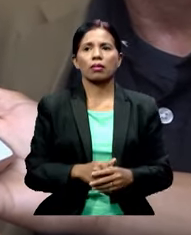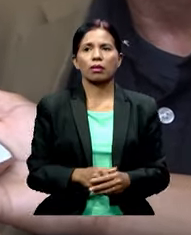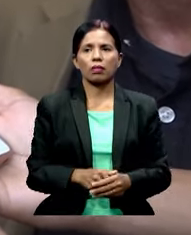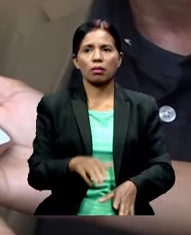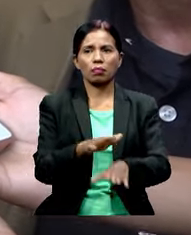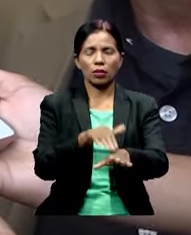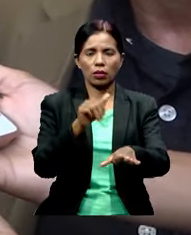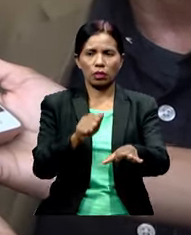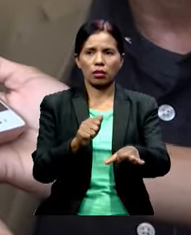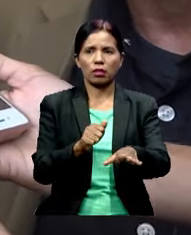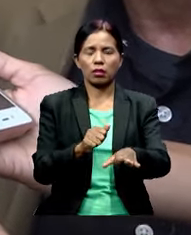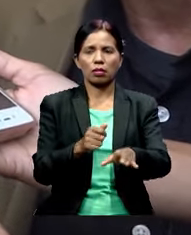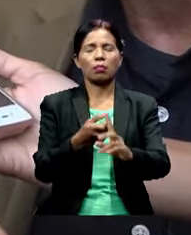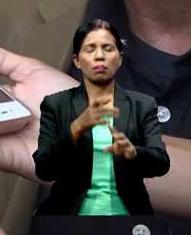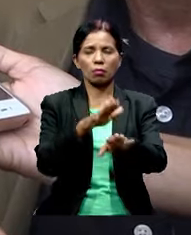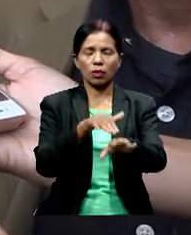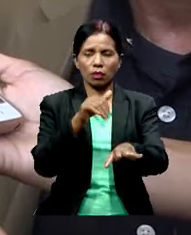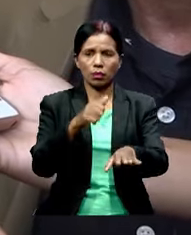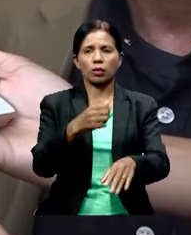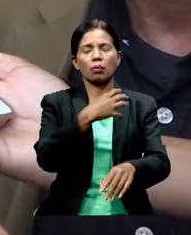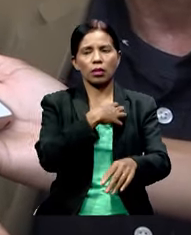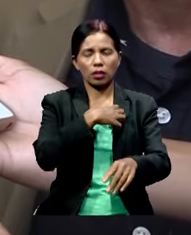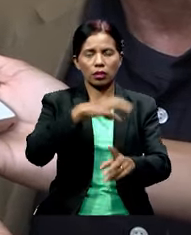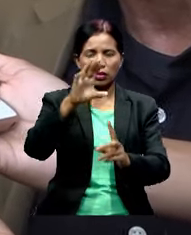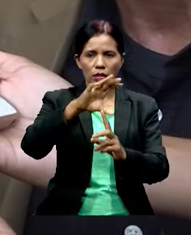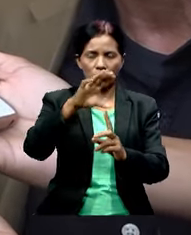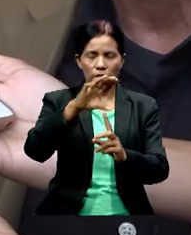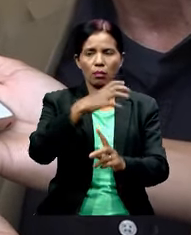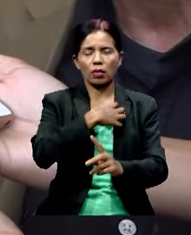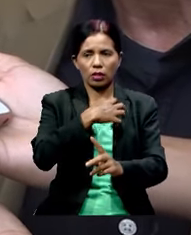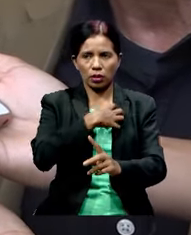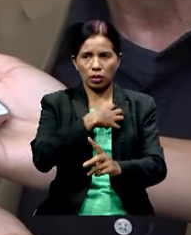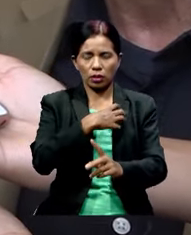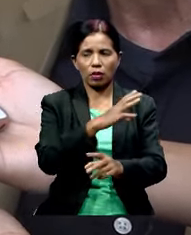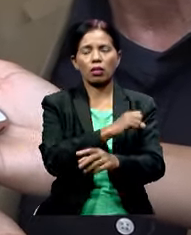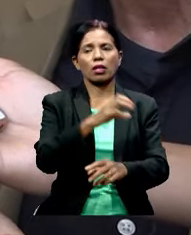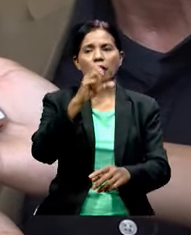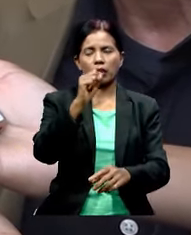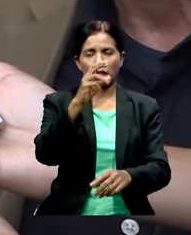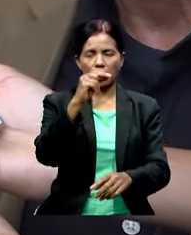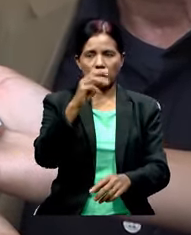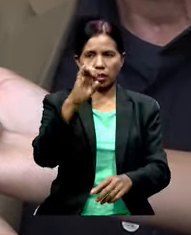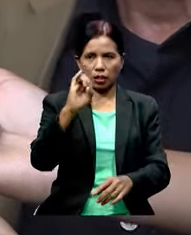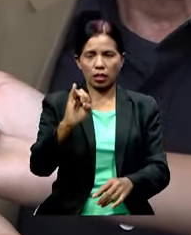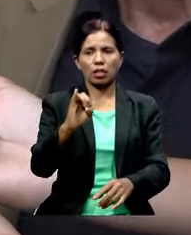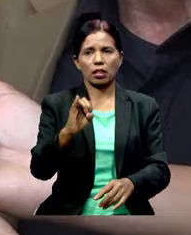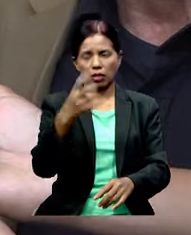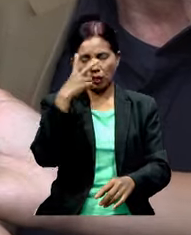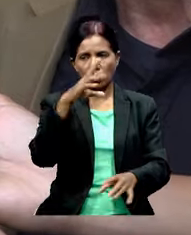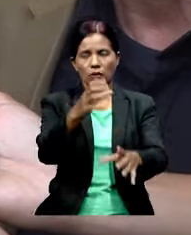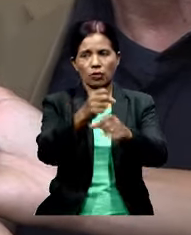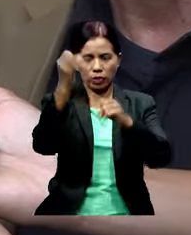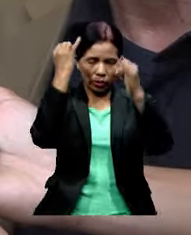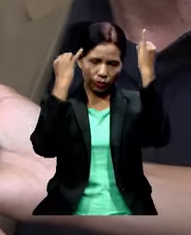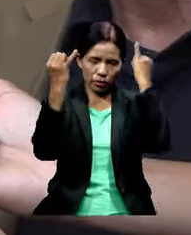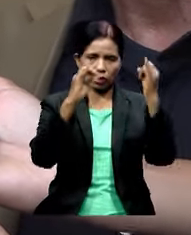volumos parte polícia, comando geral PNTL, moço SNI, para depois lhe elabora, recolhe a